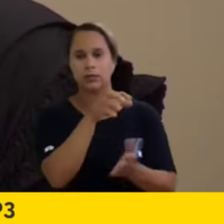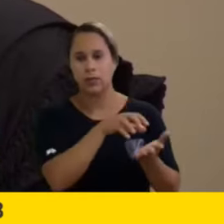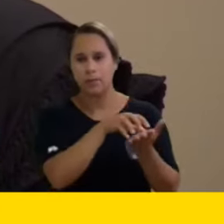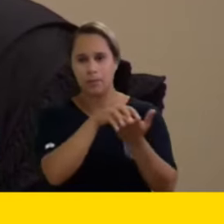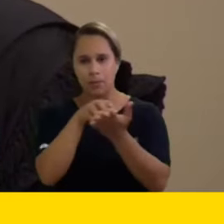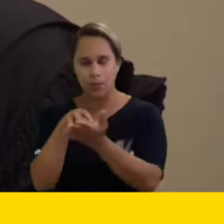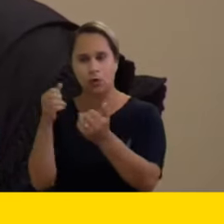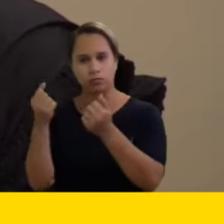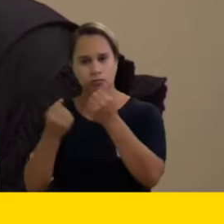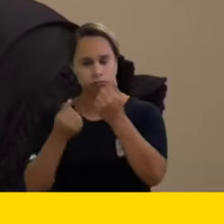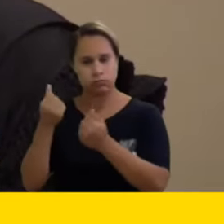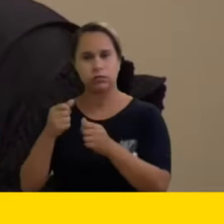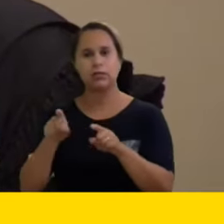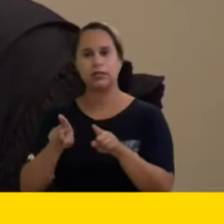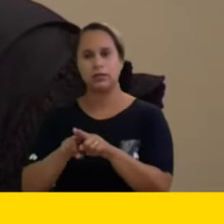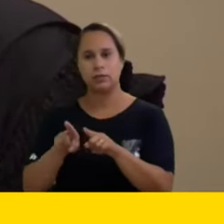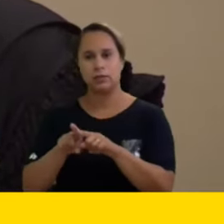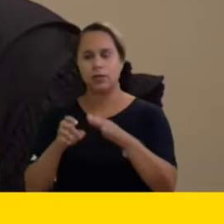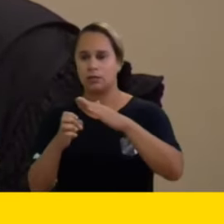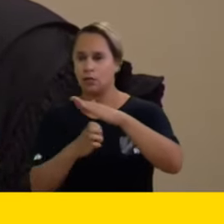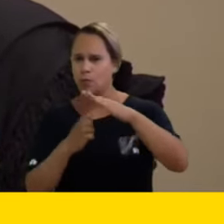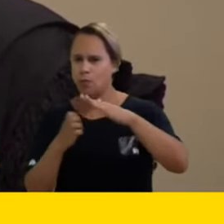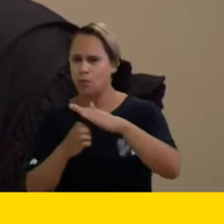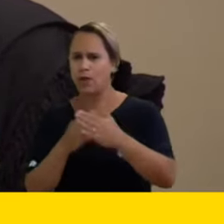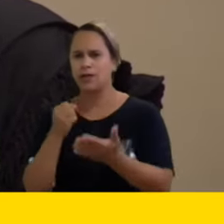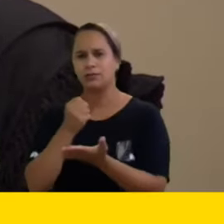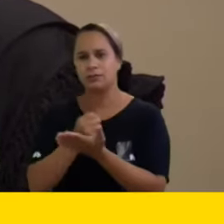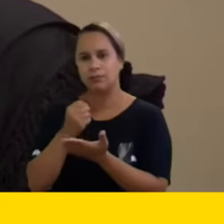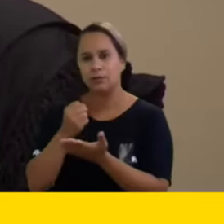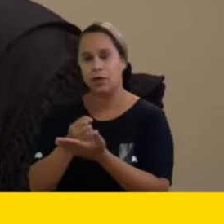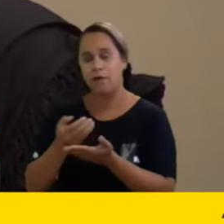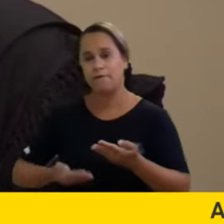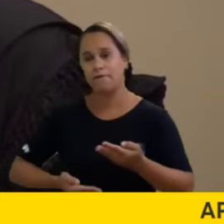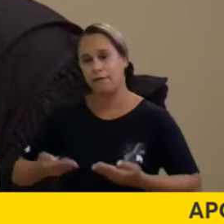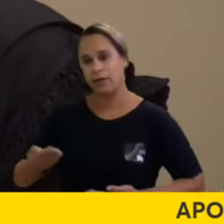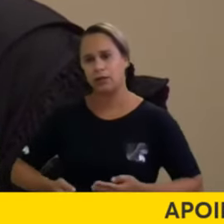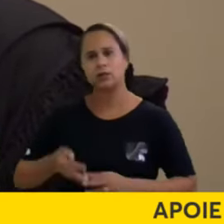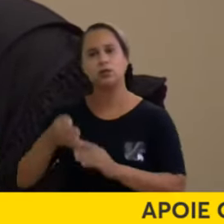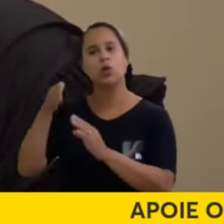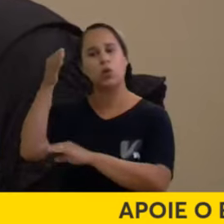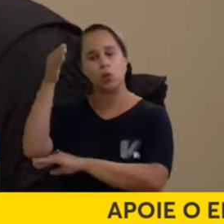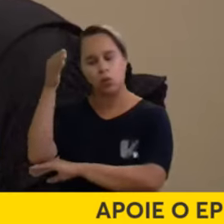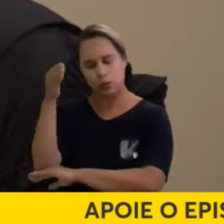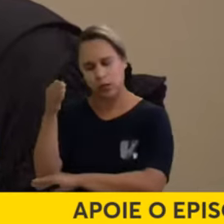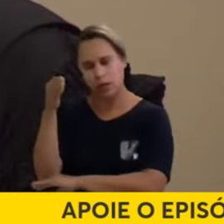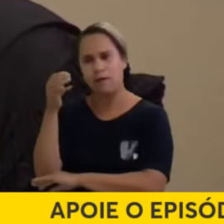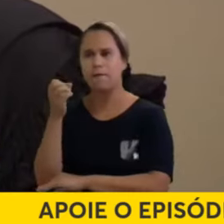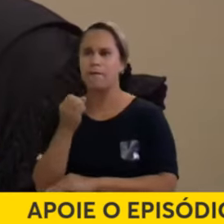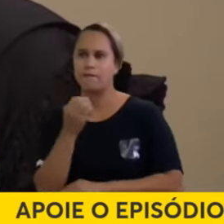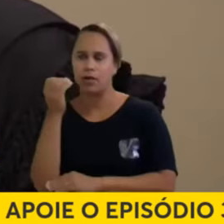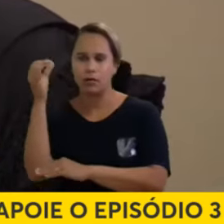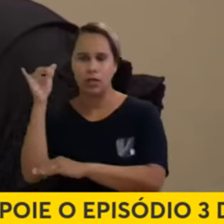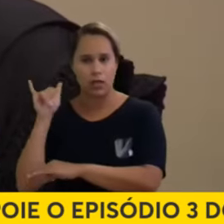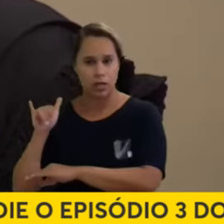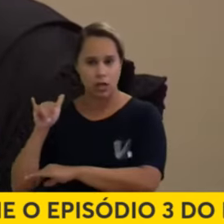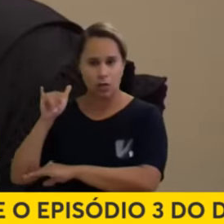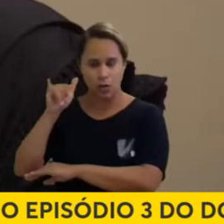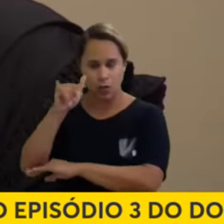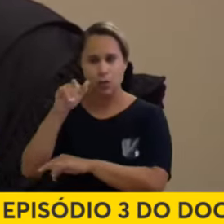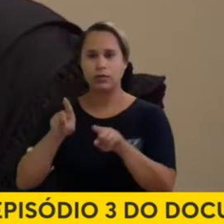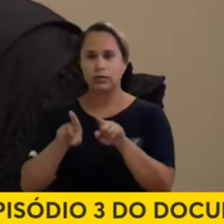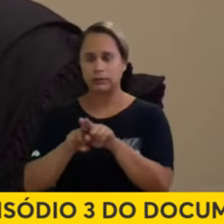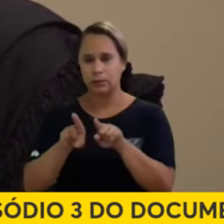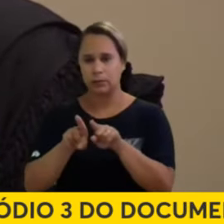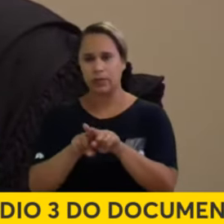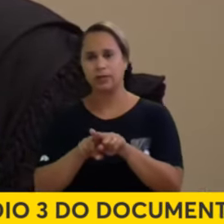empresas de turismo para fornecimento de serviços de hotelaria reserva de passagens aéreas e locação de veículos perante as